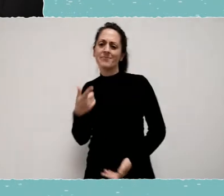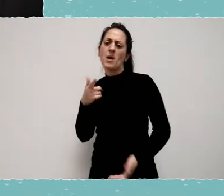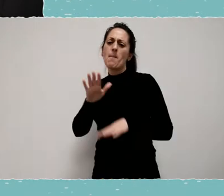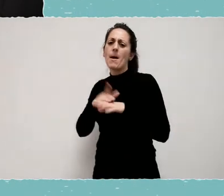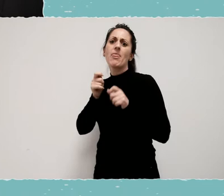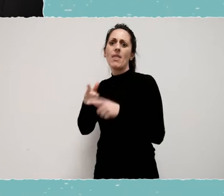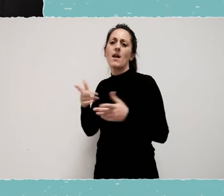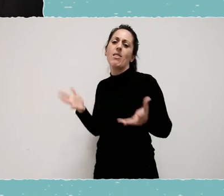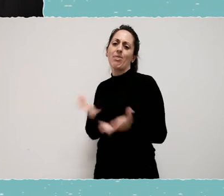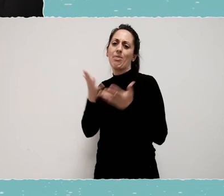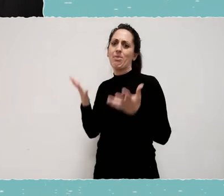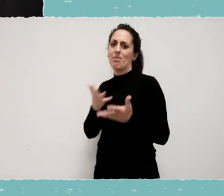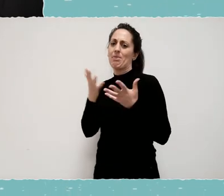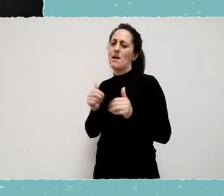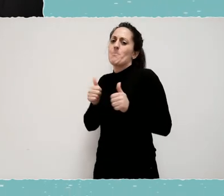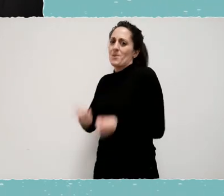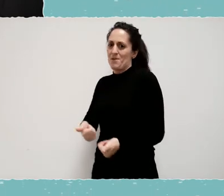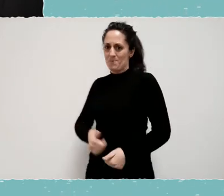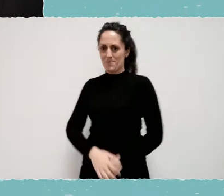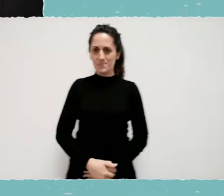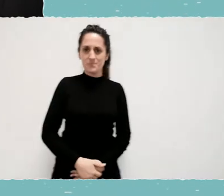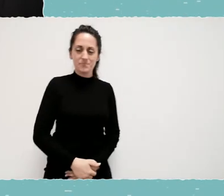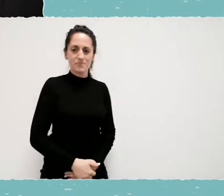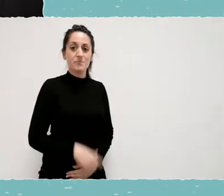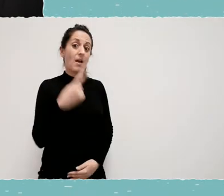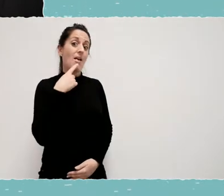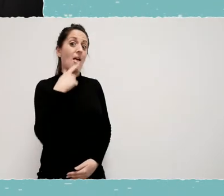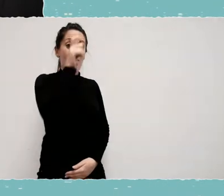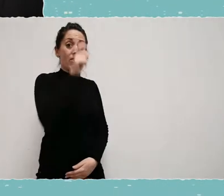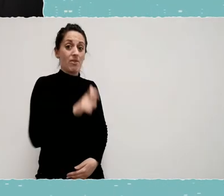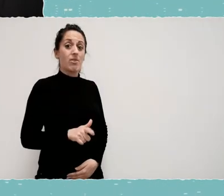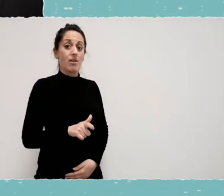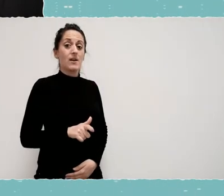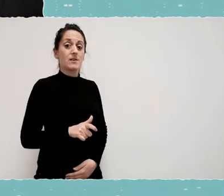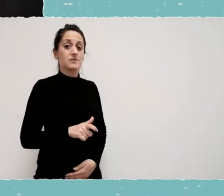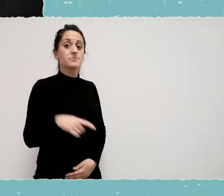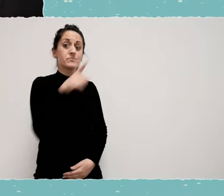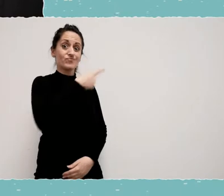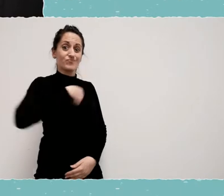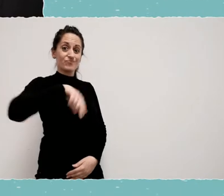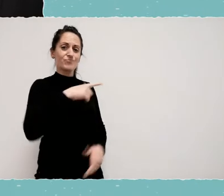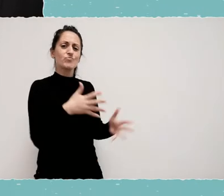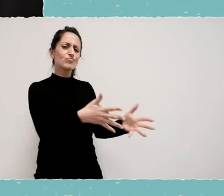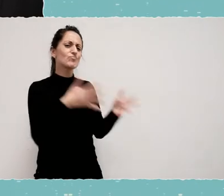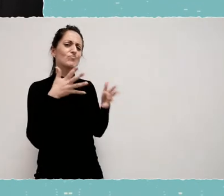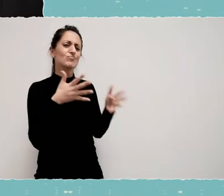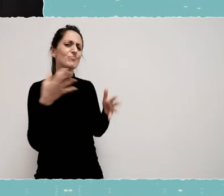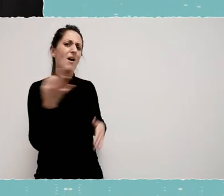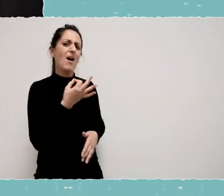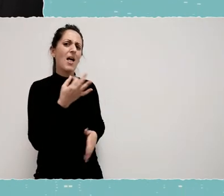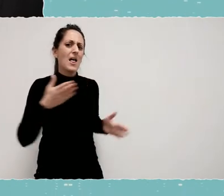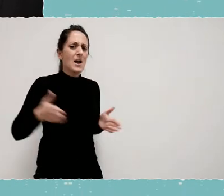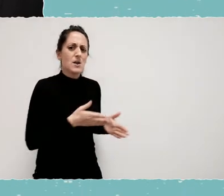Eso para darlle un pouco máis de solemnidade ao principio. O que quere decir, Maximino, é que a nos